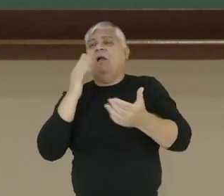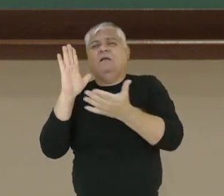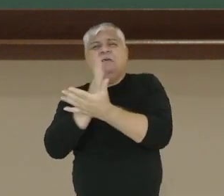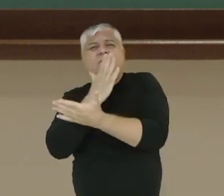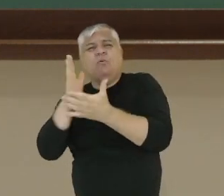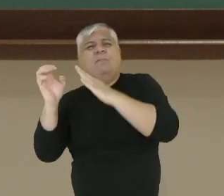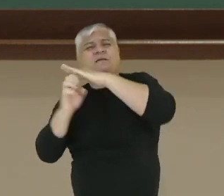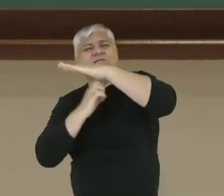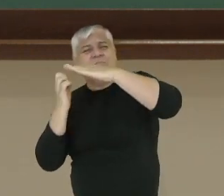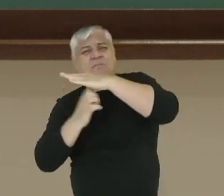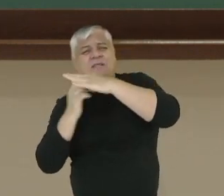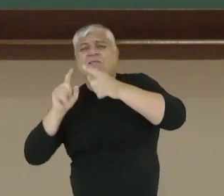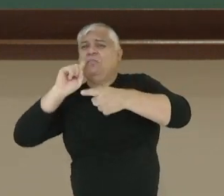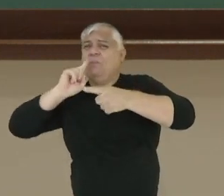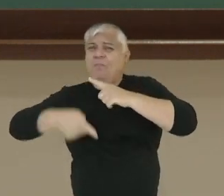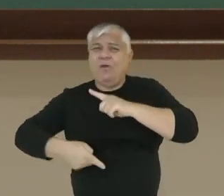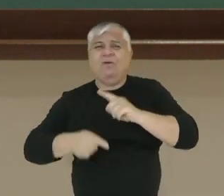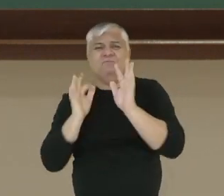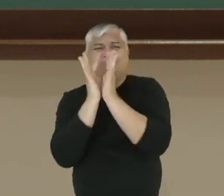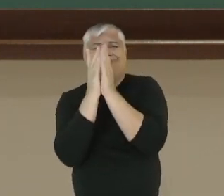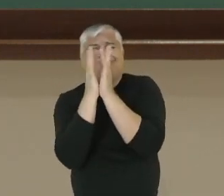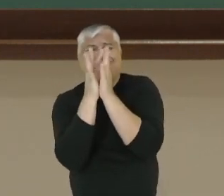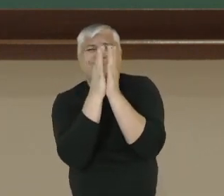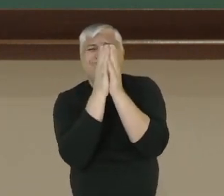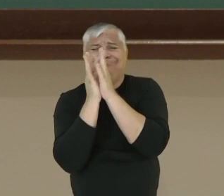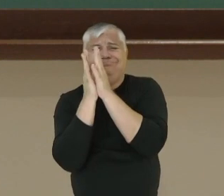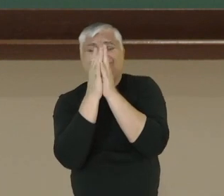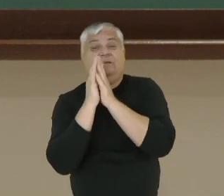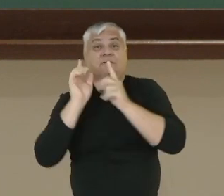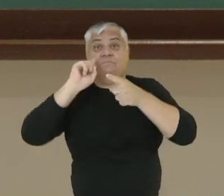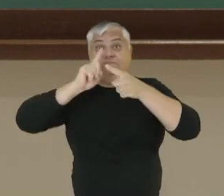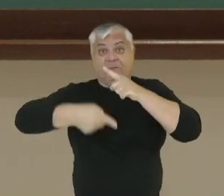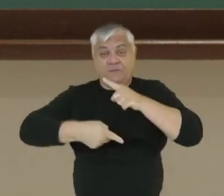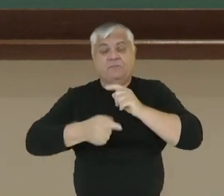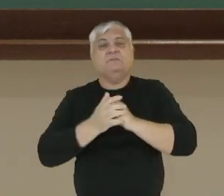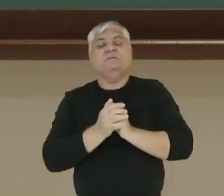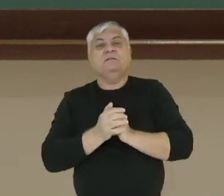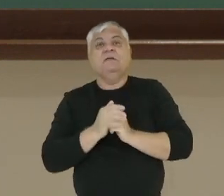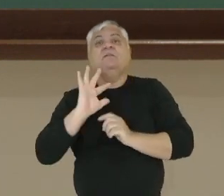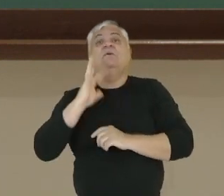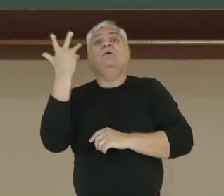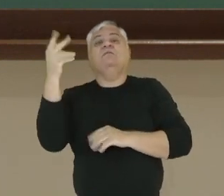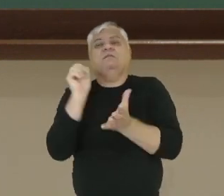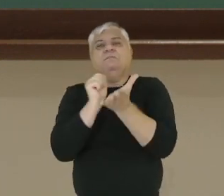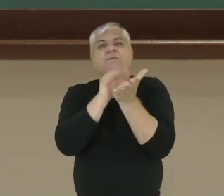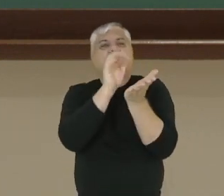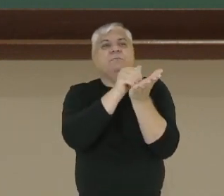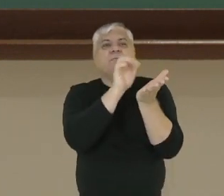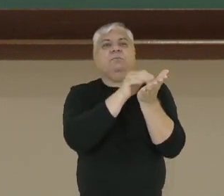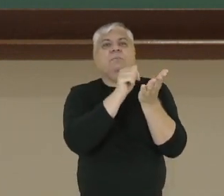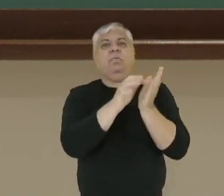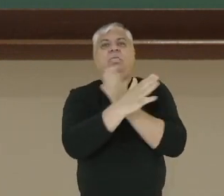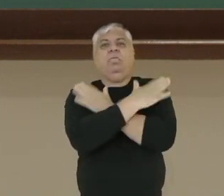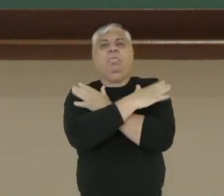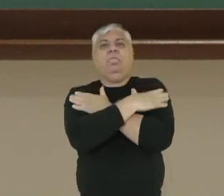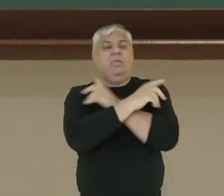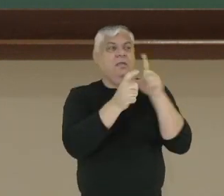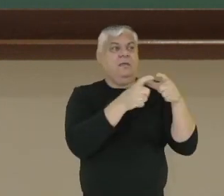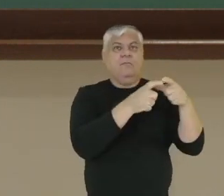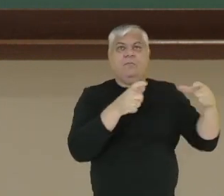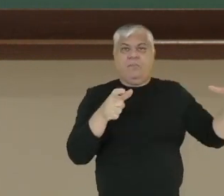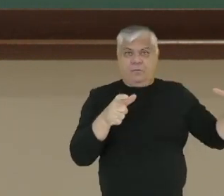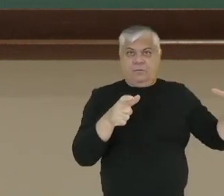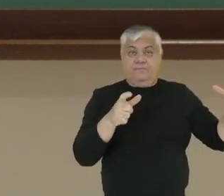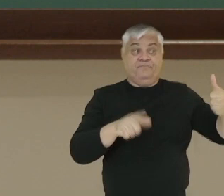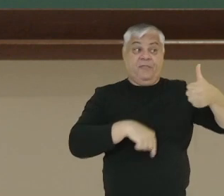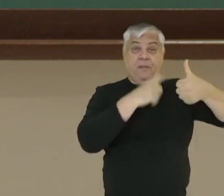da restrição de entrada nos lugares, e isso gerou muito desemprego. Então, nós tivemos dois problemas.